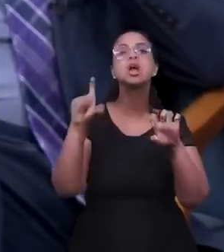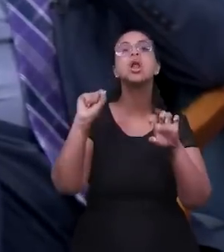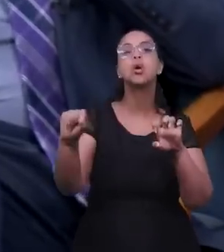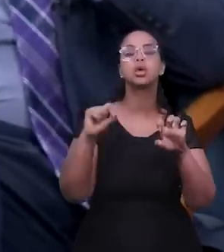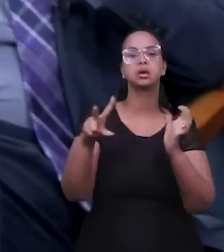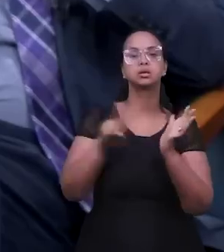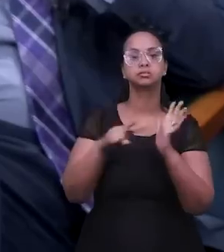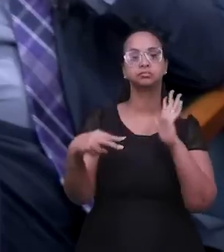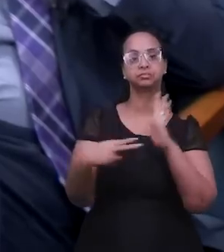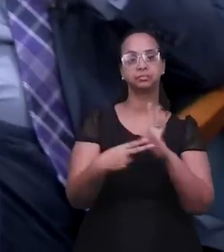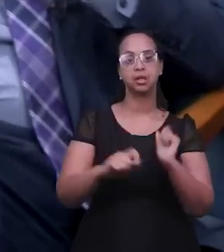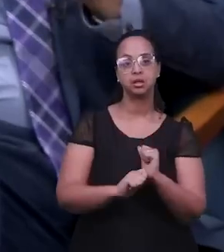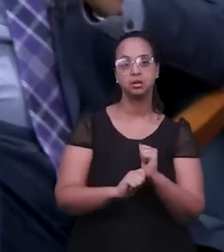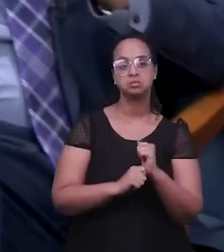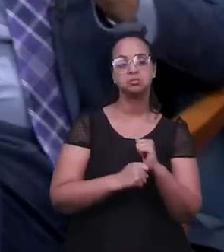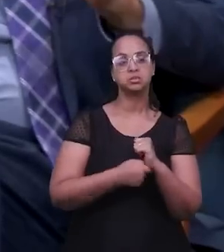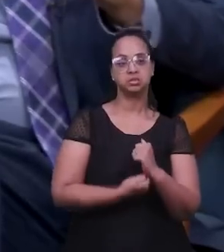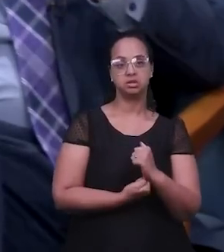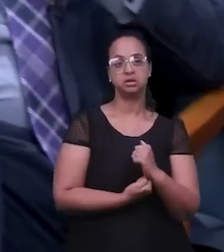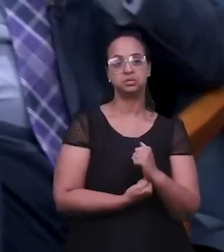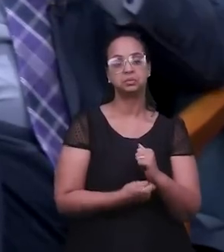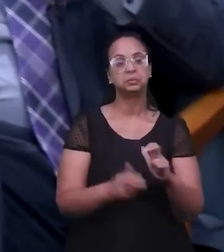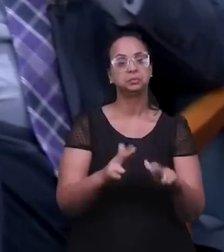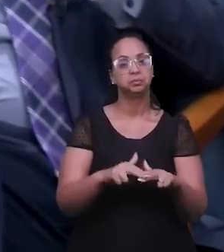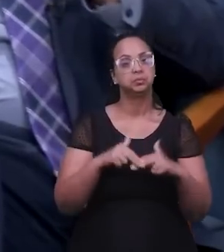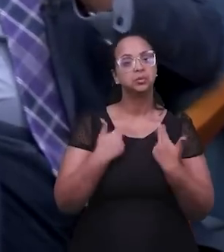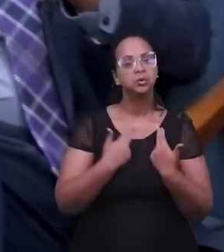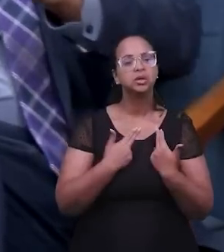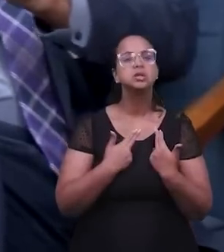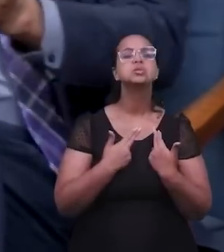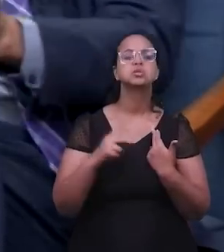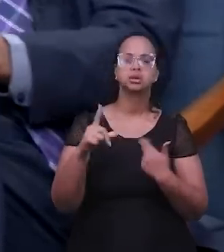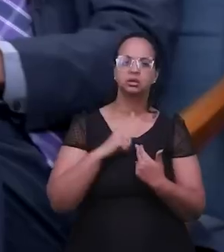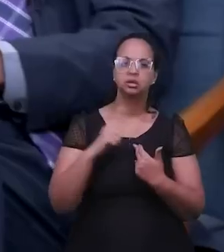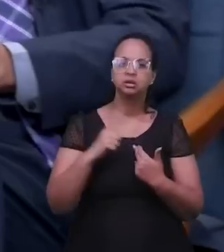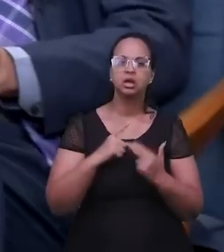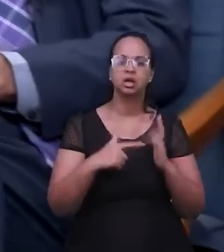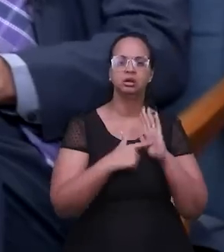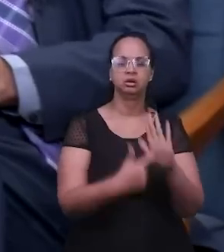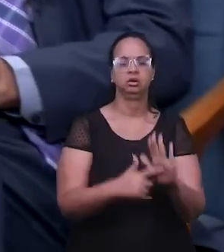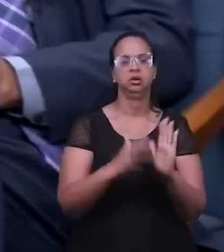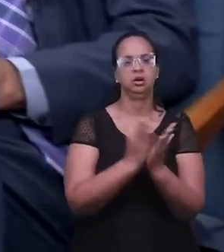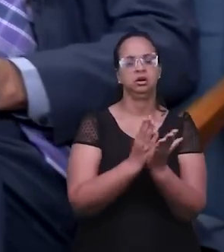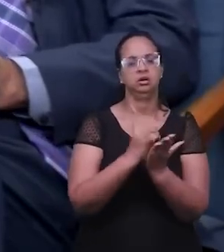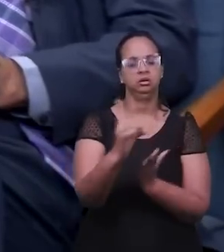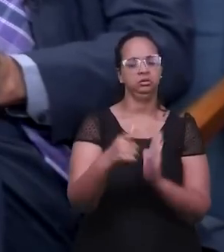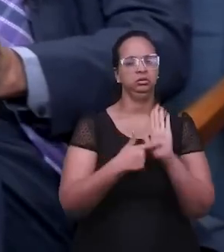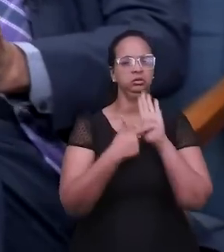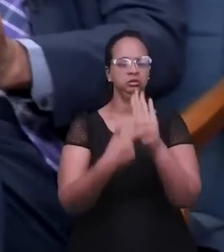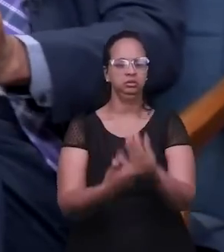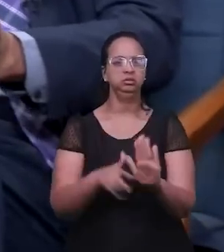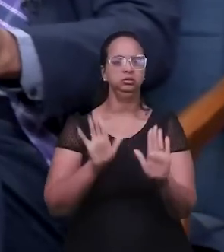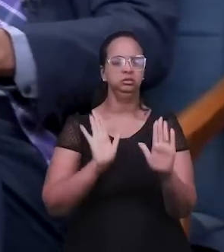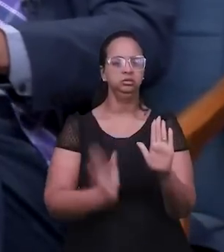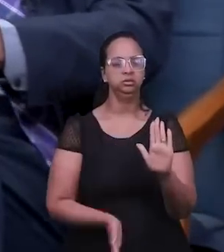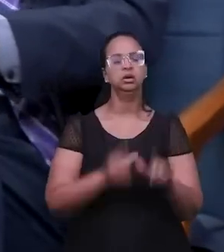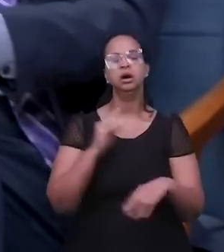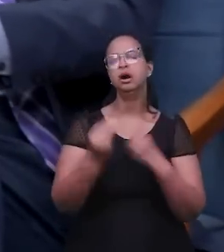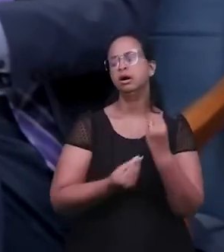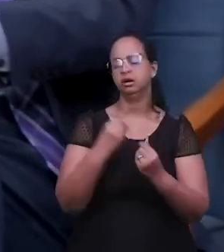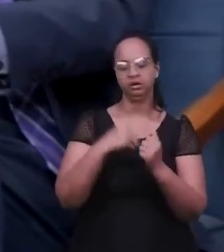o Evangelho é mistério. Então é mistério, é por isso que nós vamos ver em todo o relato